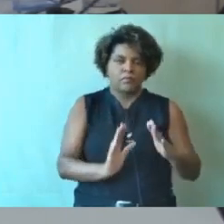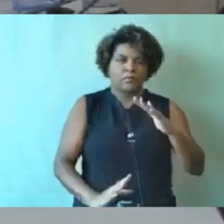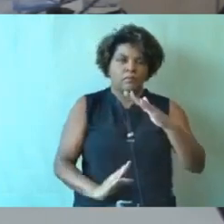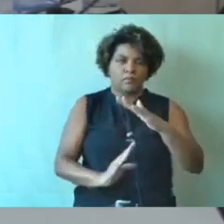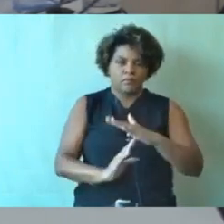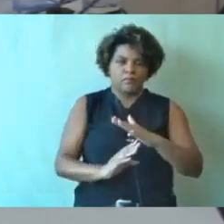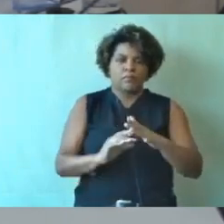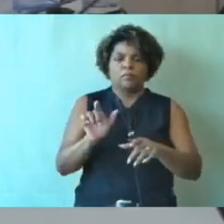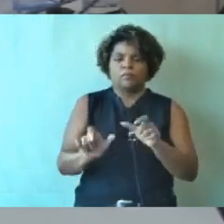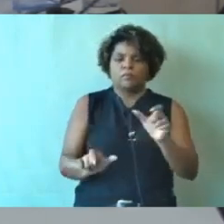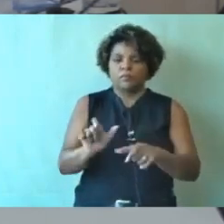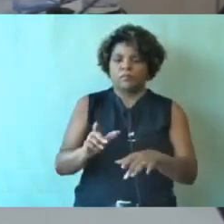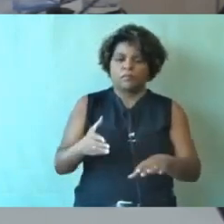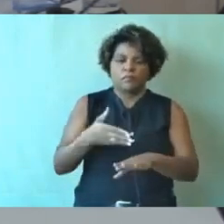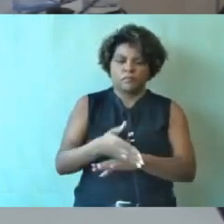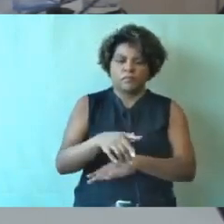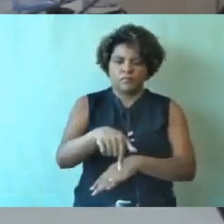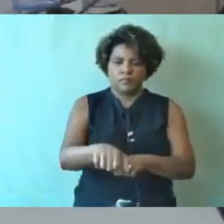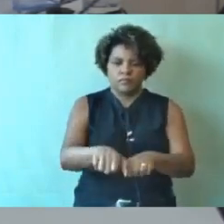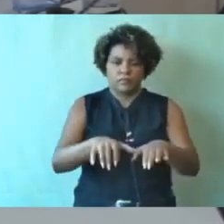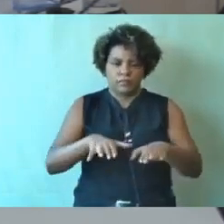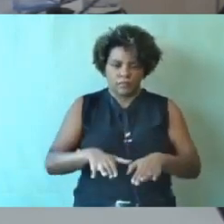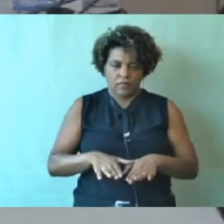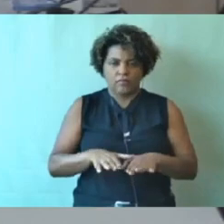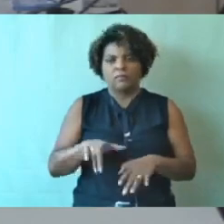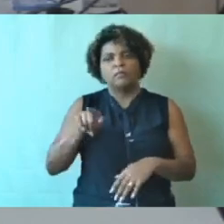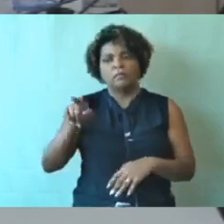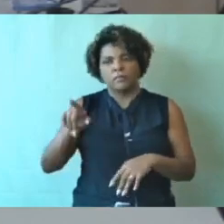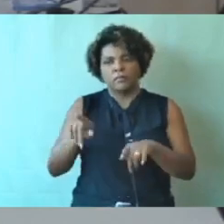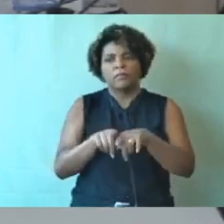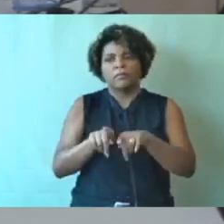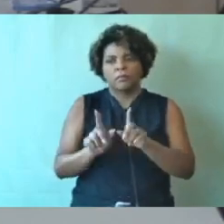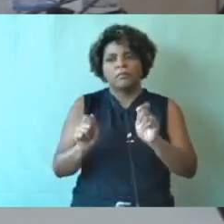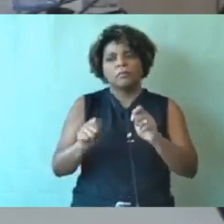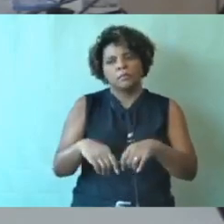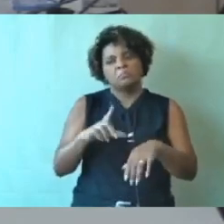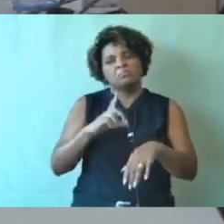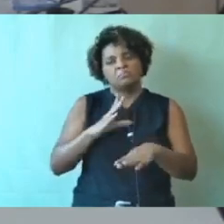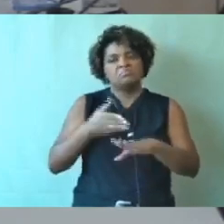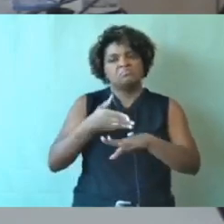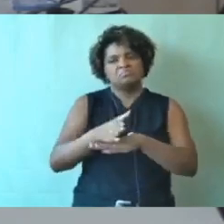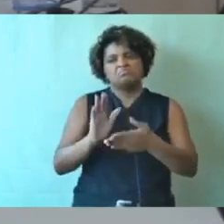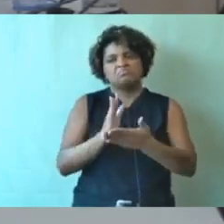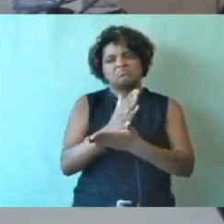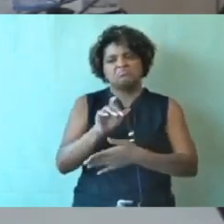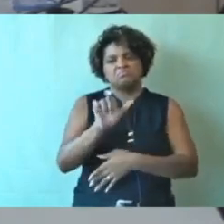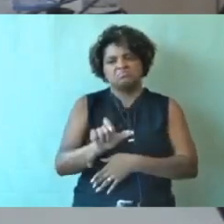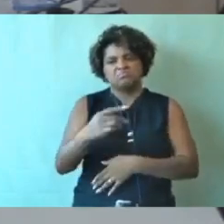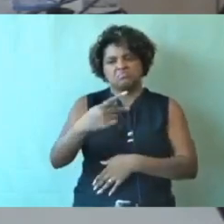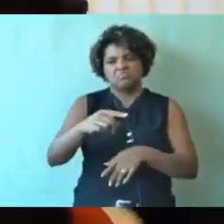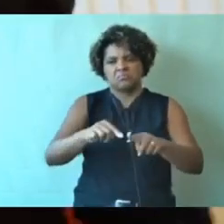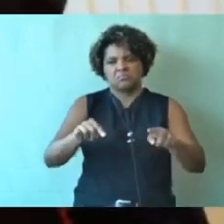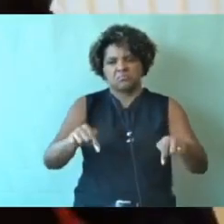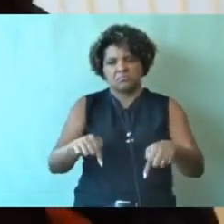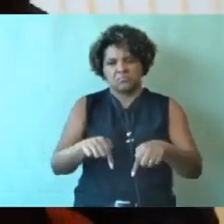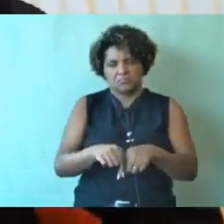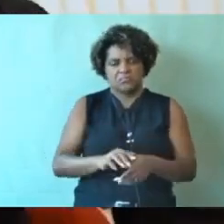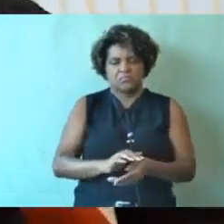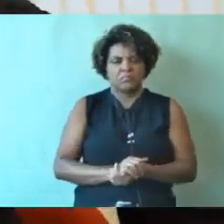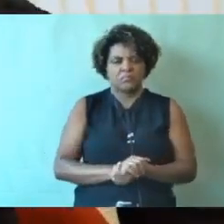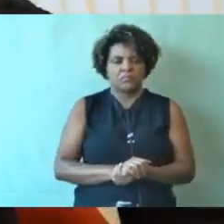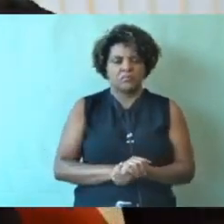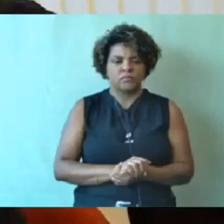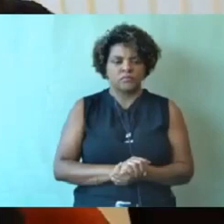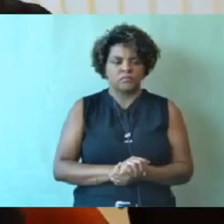está tudo certo, mas eu só estou tomando aqui os ritos para a gente conduzir da melhor forma essa oitiva. No intervalo entrou